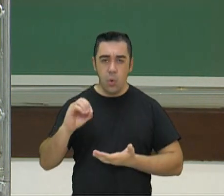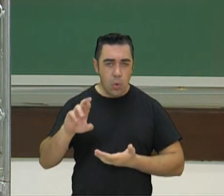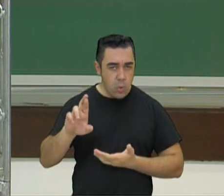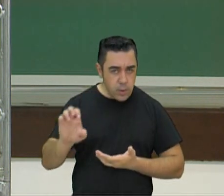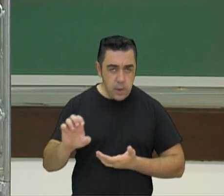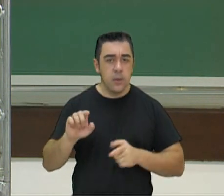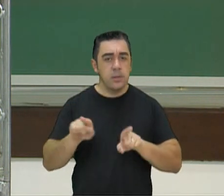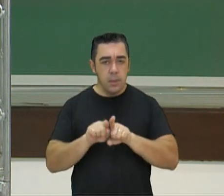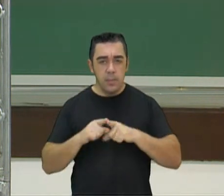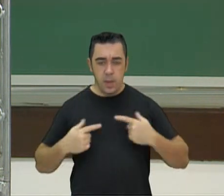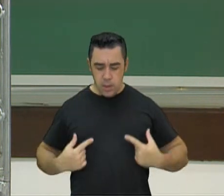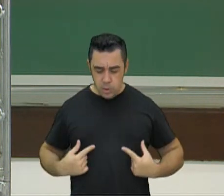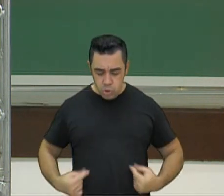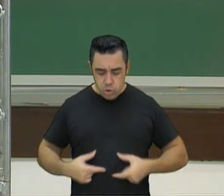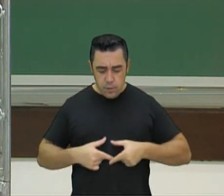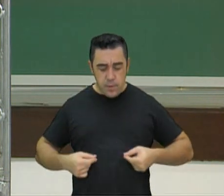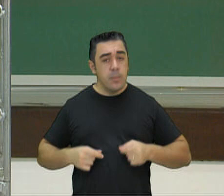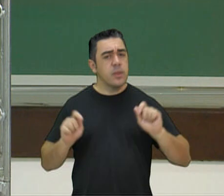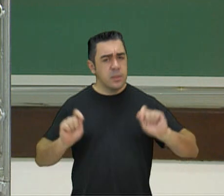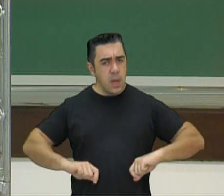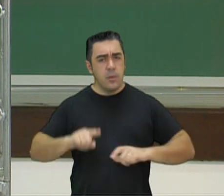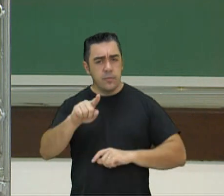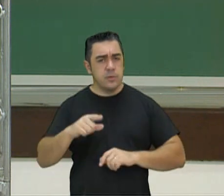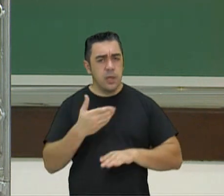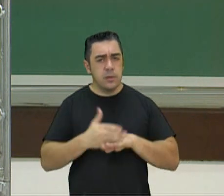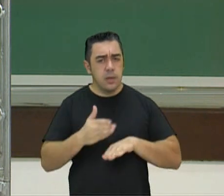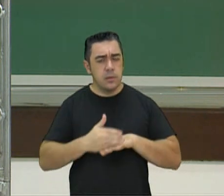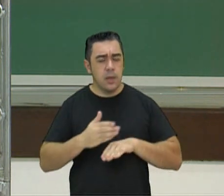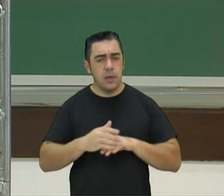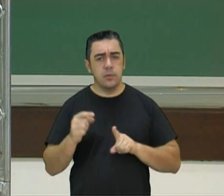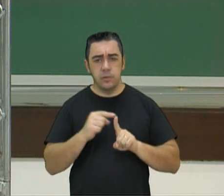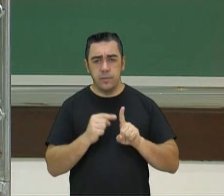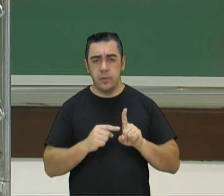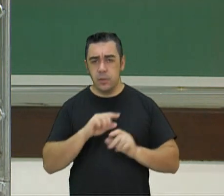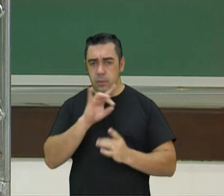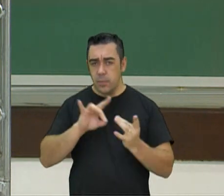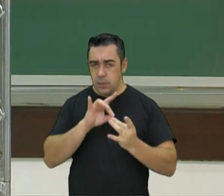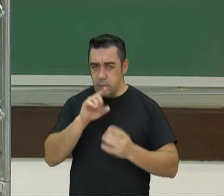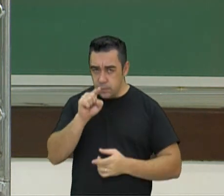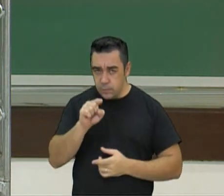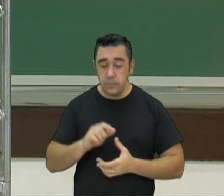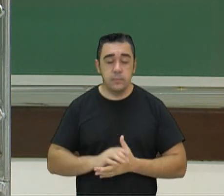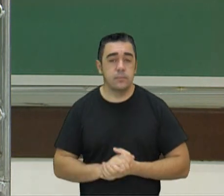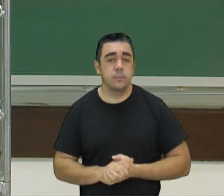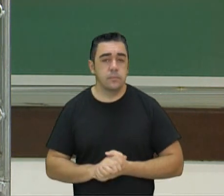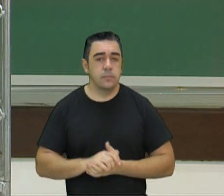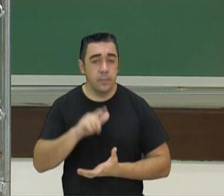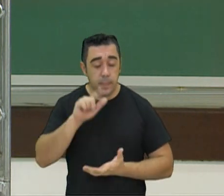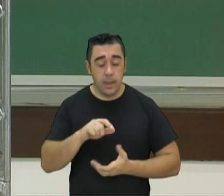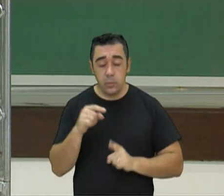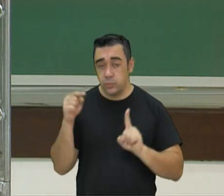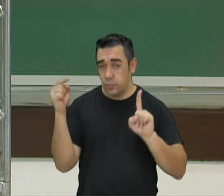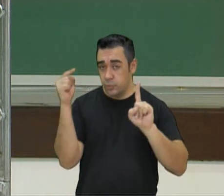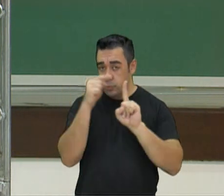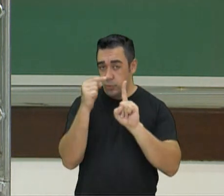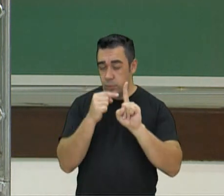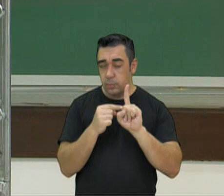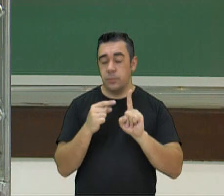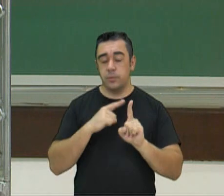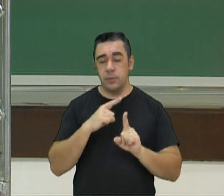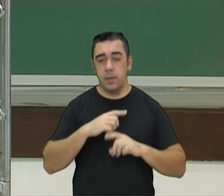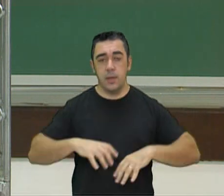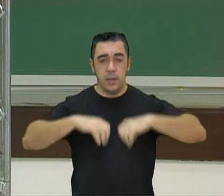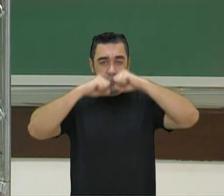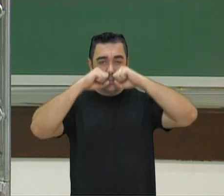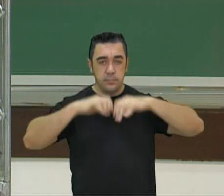músculo, você pode treiná-lo através de técnicas de exercícios específicos. Então, esses daqui são os tipos de respiração